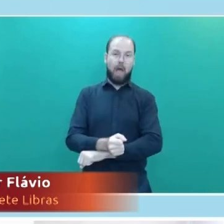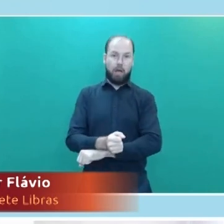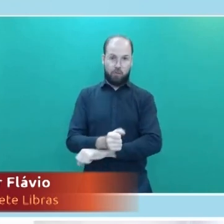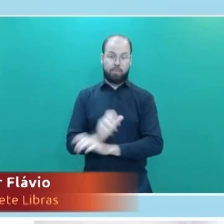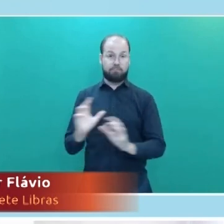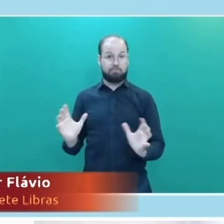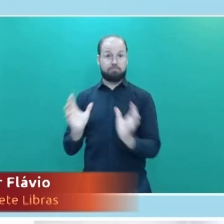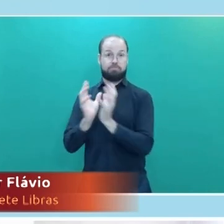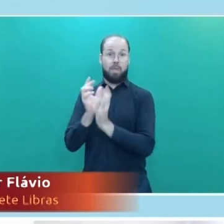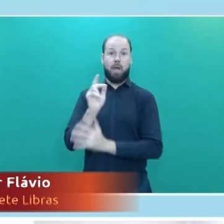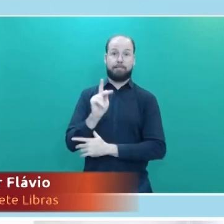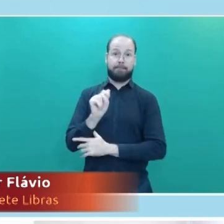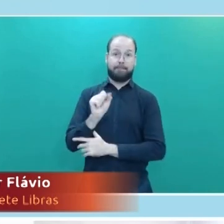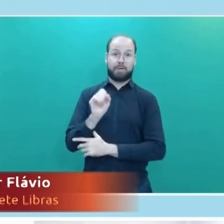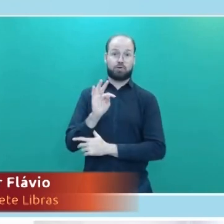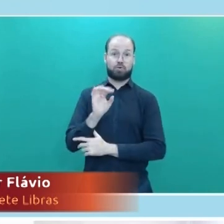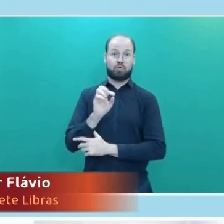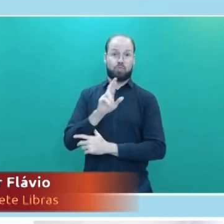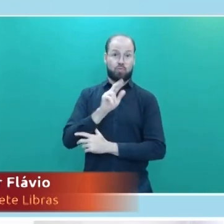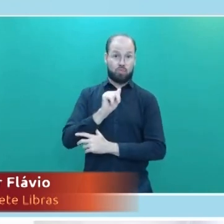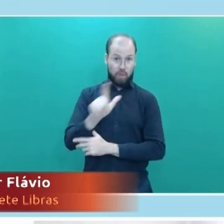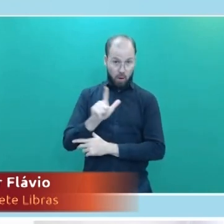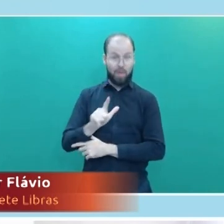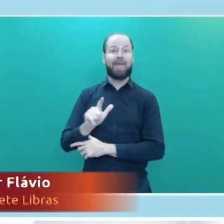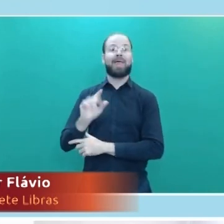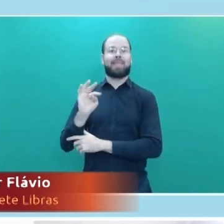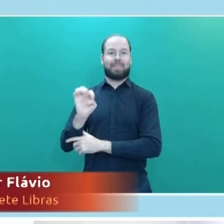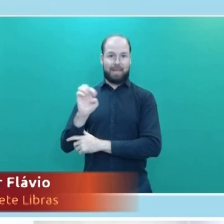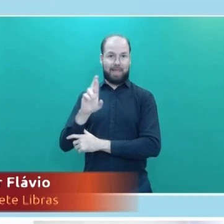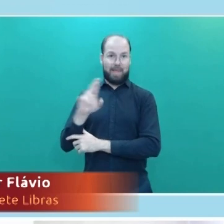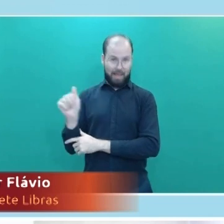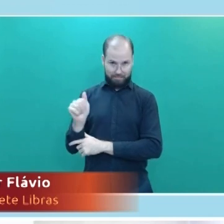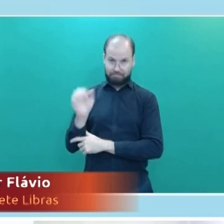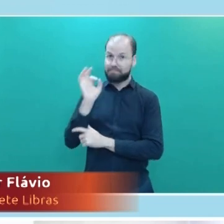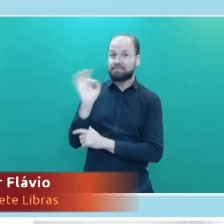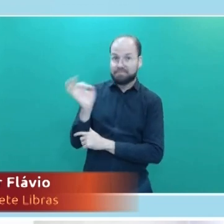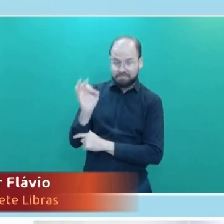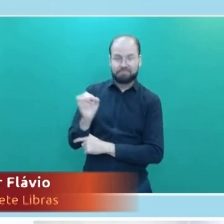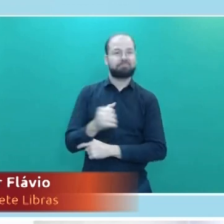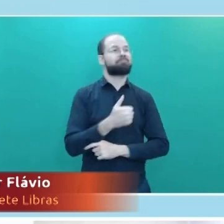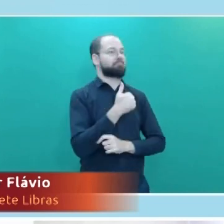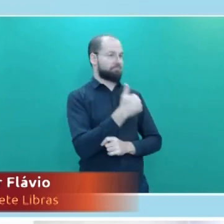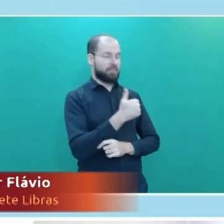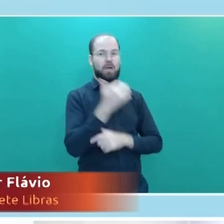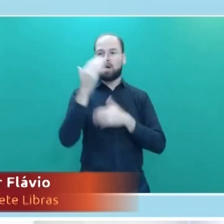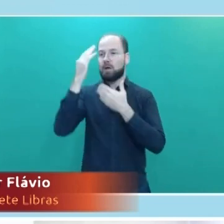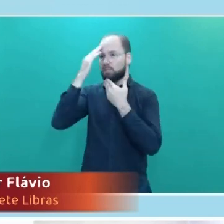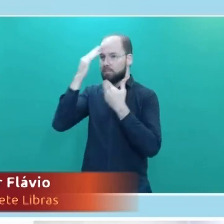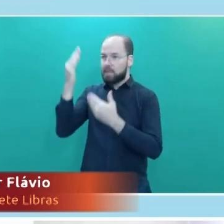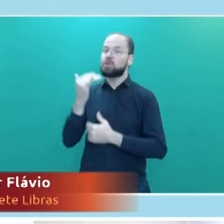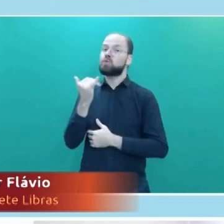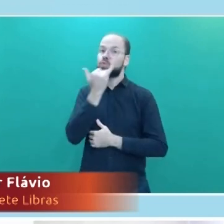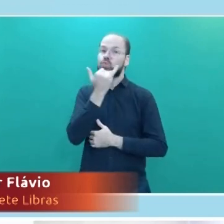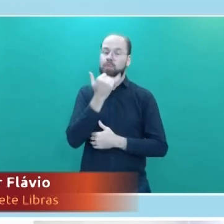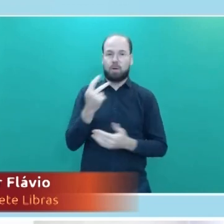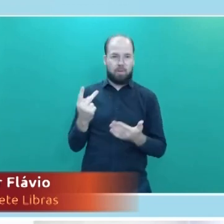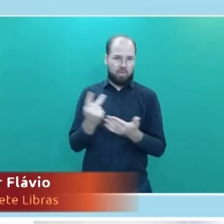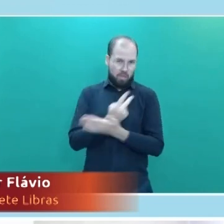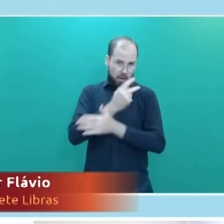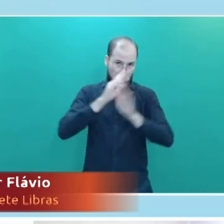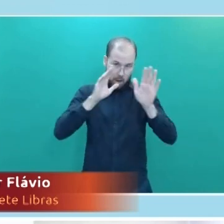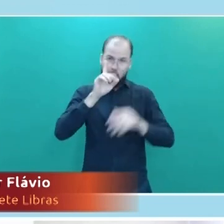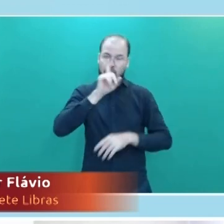certo. Perdão aí pelo errinho. A gente vai tentar corrigir aqui também no caractere, mas antes disso, já vou começar com informações